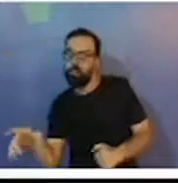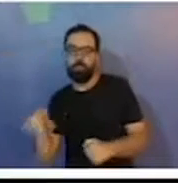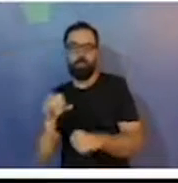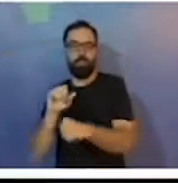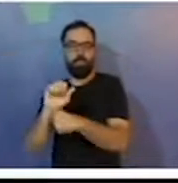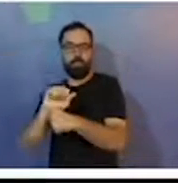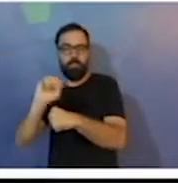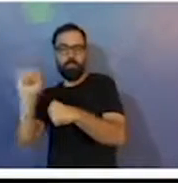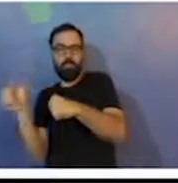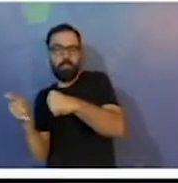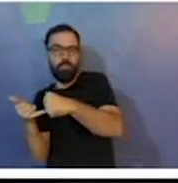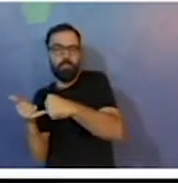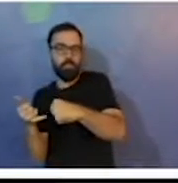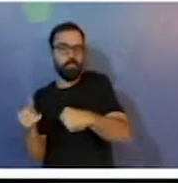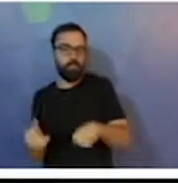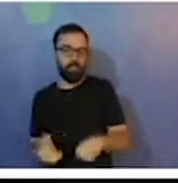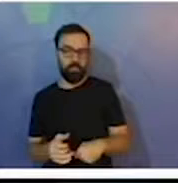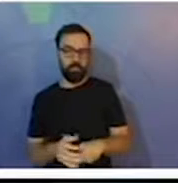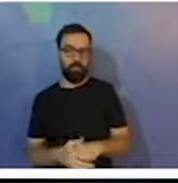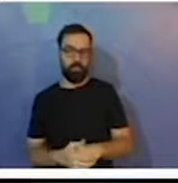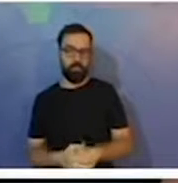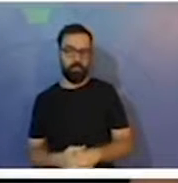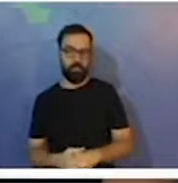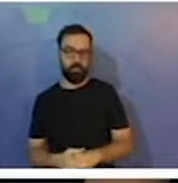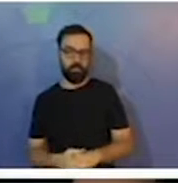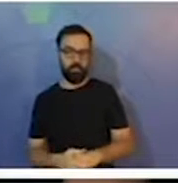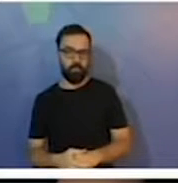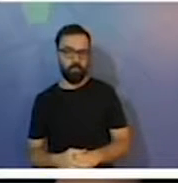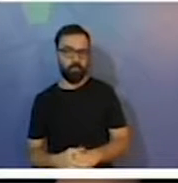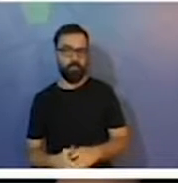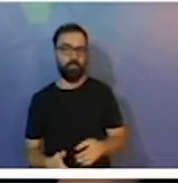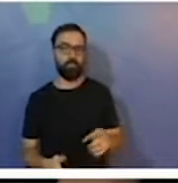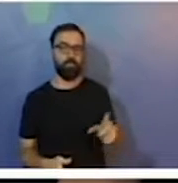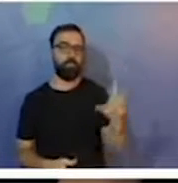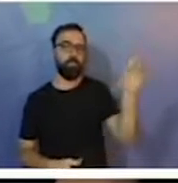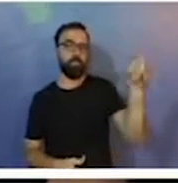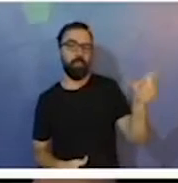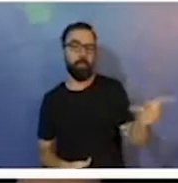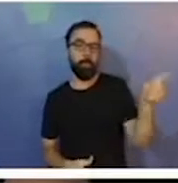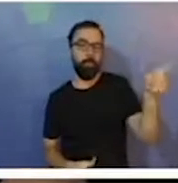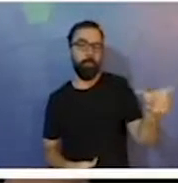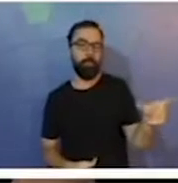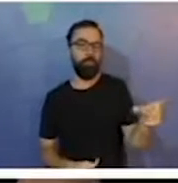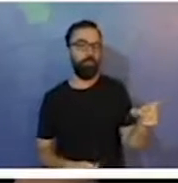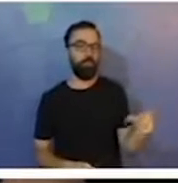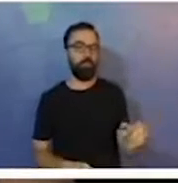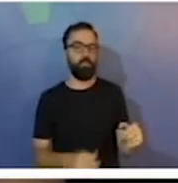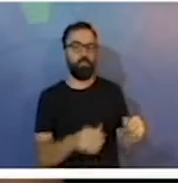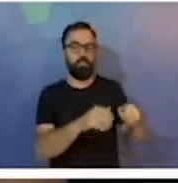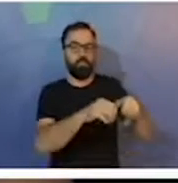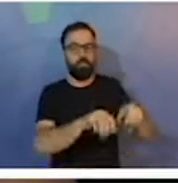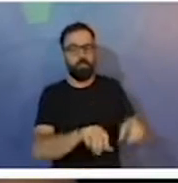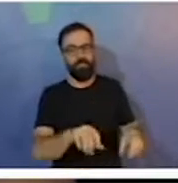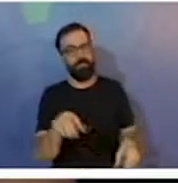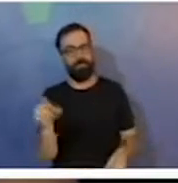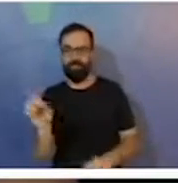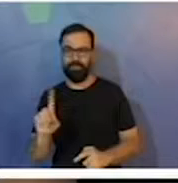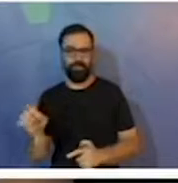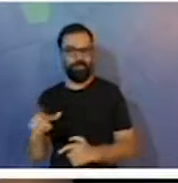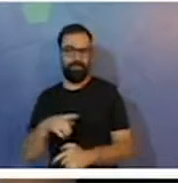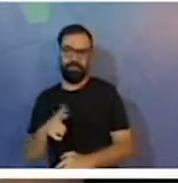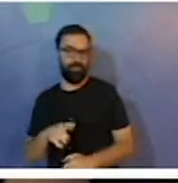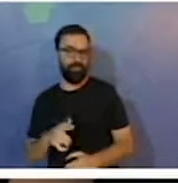adjetivos relacionados ao substantivo então para ovos ele não deu nenhum adjetivo então ele colocou um